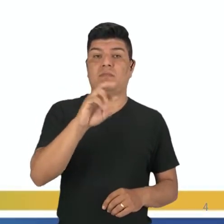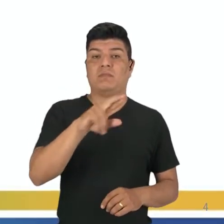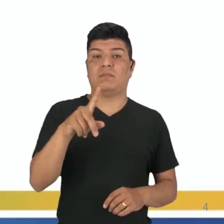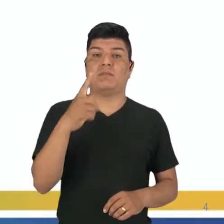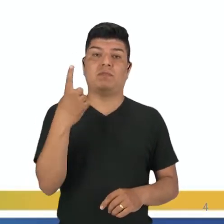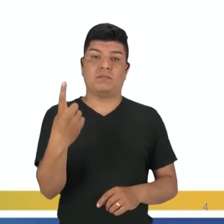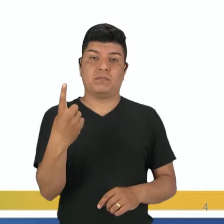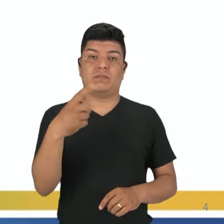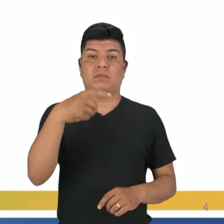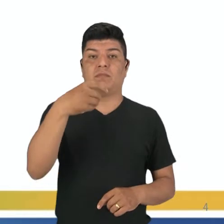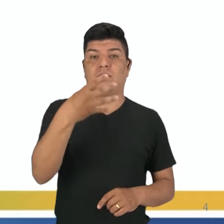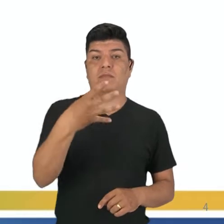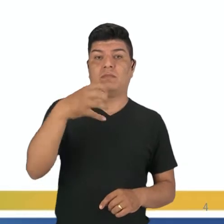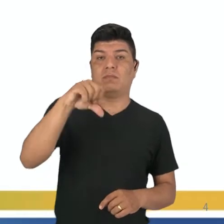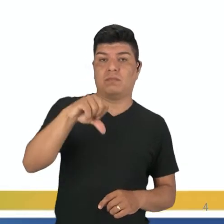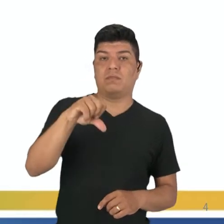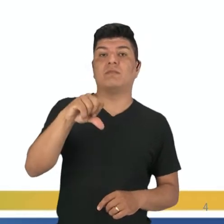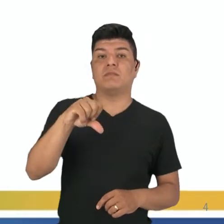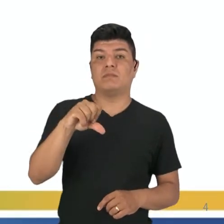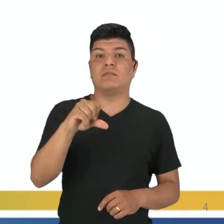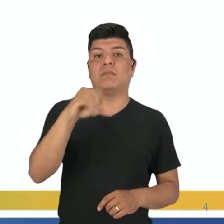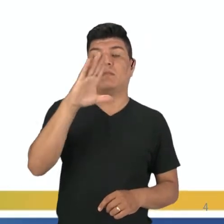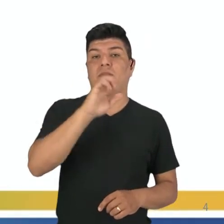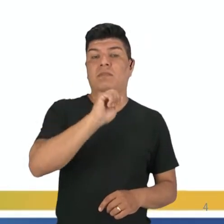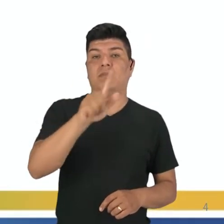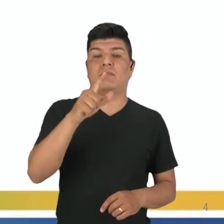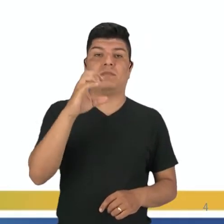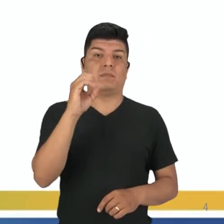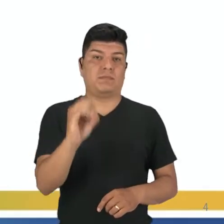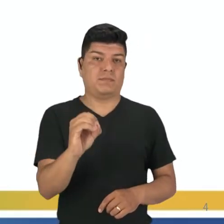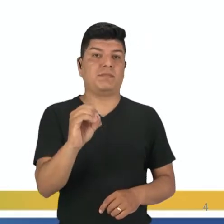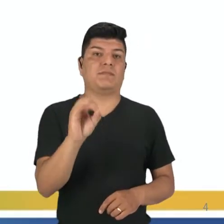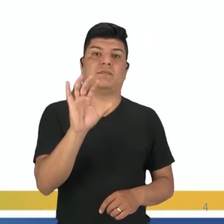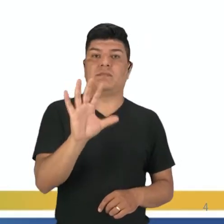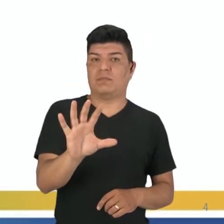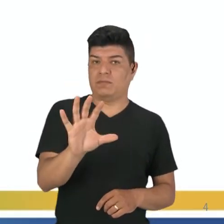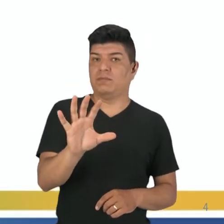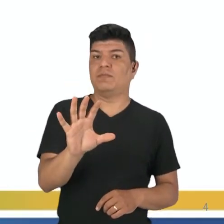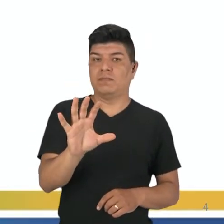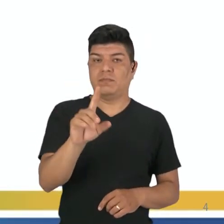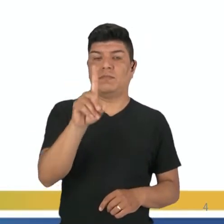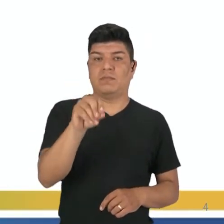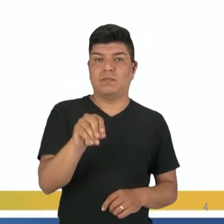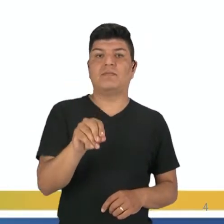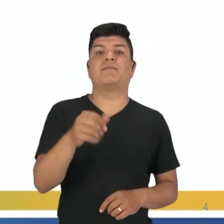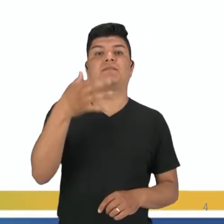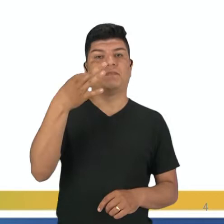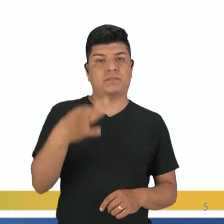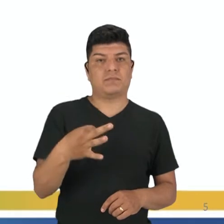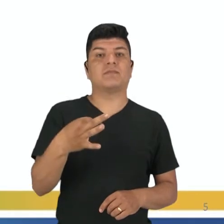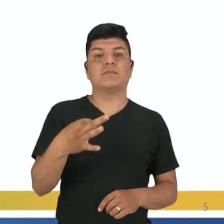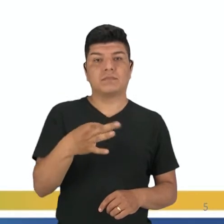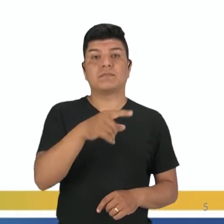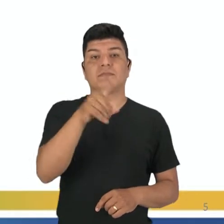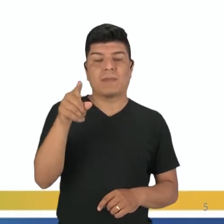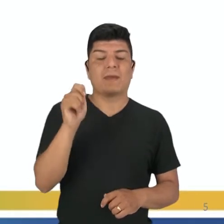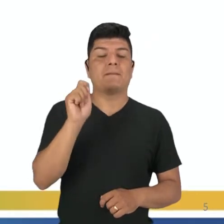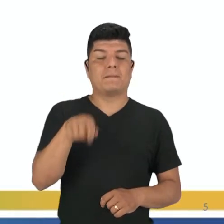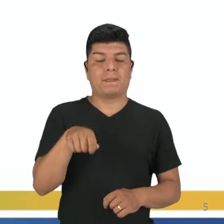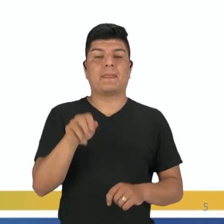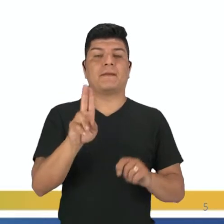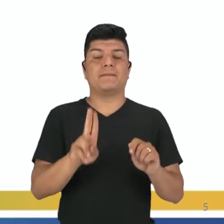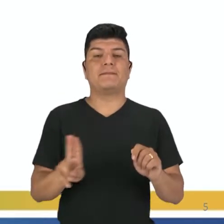E 49, que é o logaritmano, é maior do que 0, logicamente é válido, satisfaz as condições